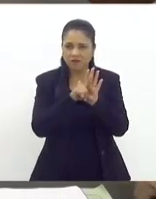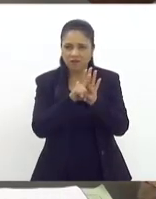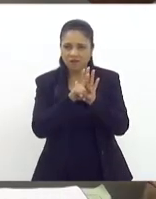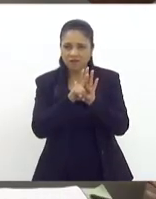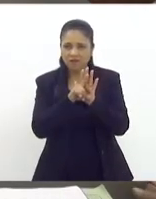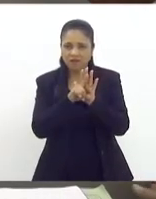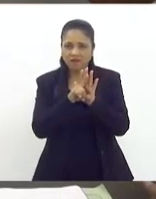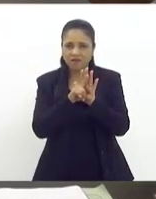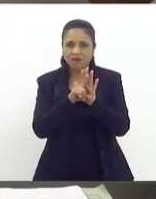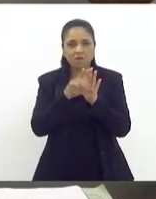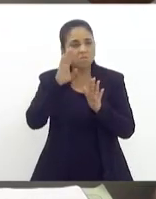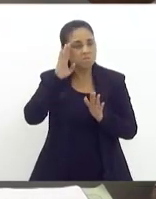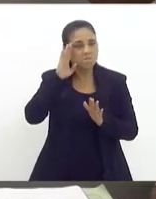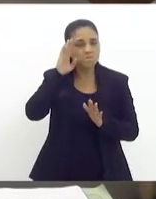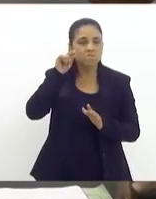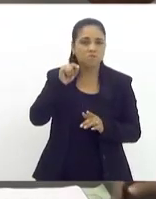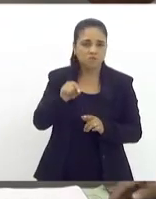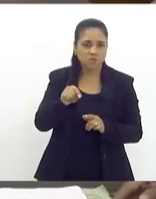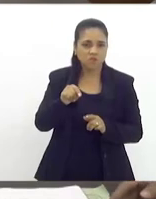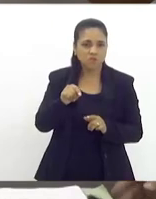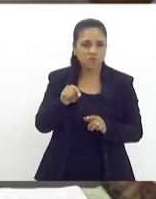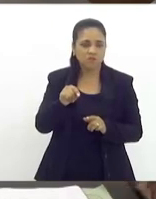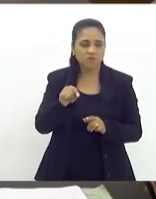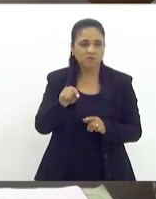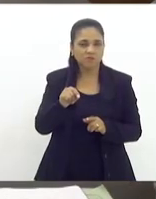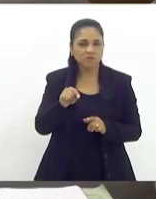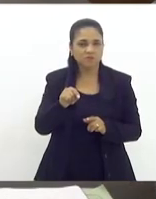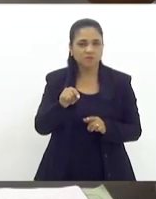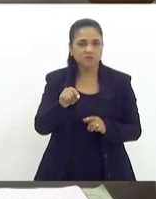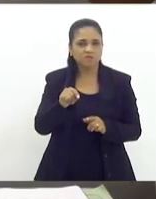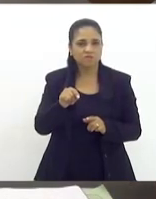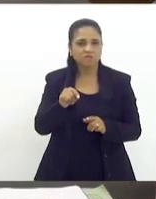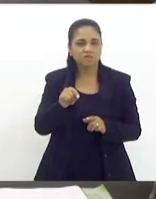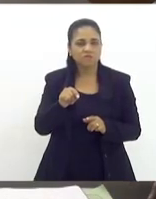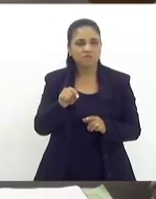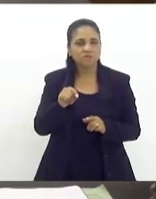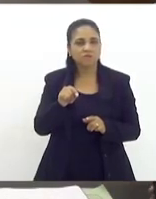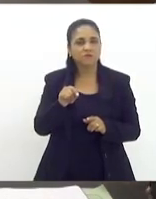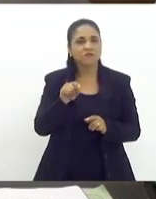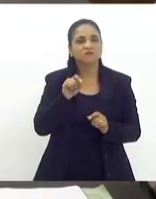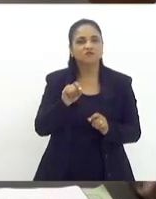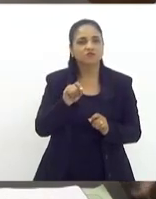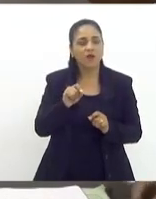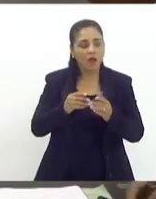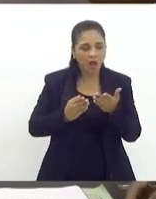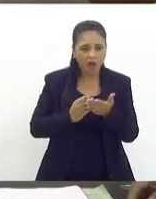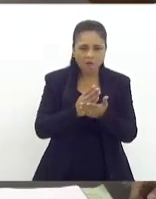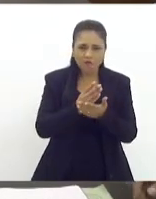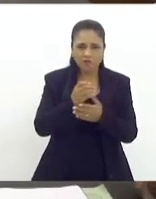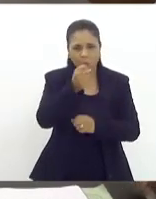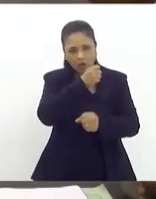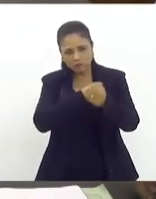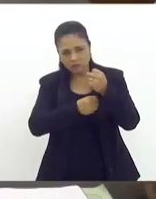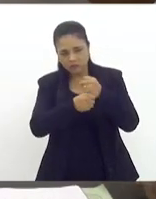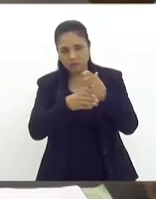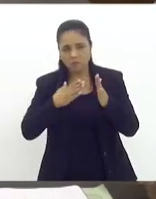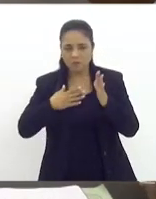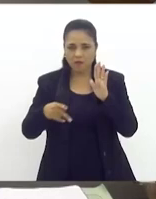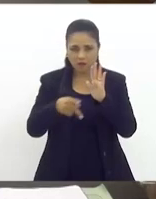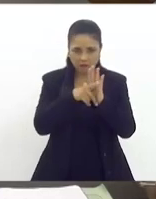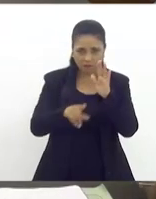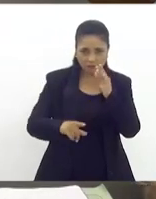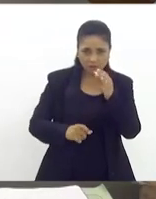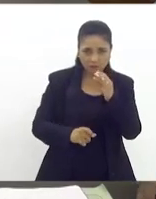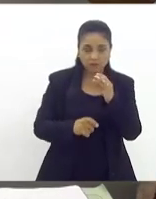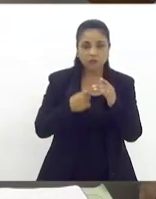A lei sobre prioridade, a impossibilidade de limitação de... A gente aprovou uma lei no ano passado, de minha autoria, com o deputado Schmidt e